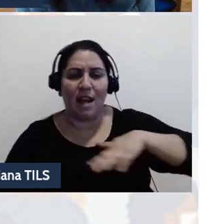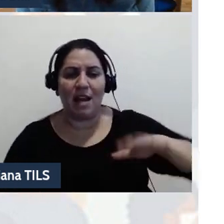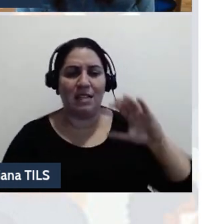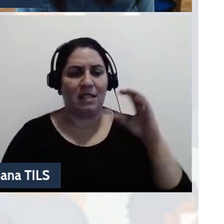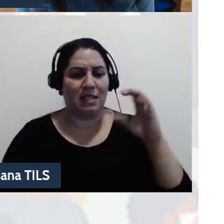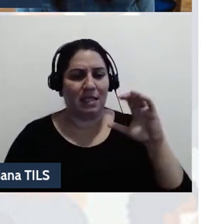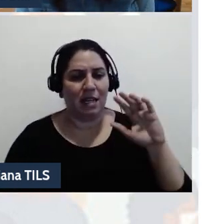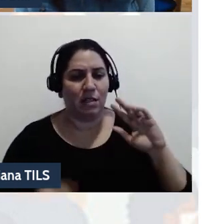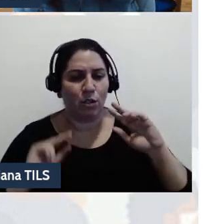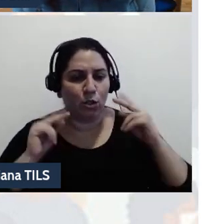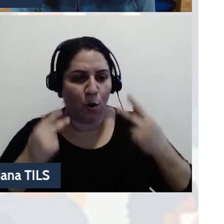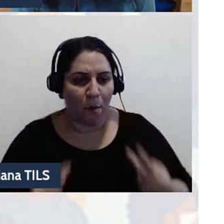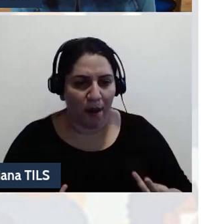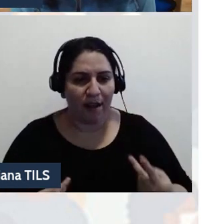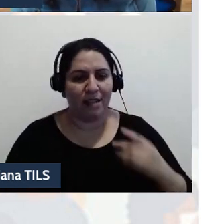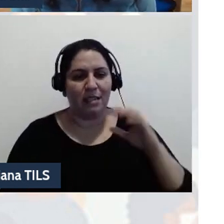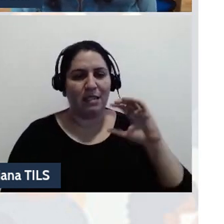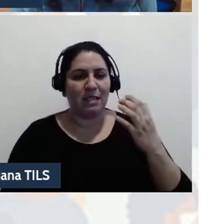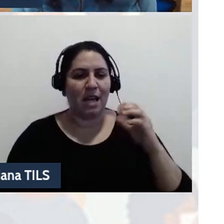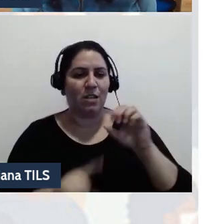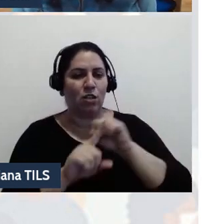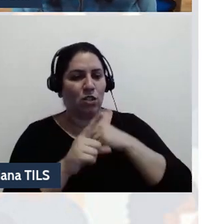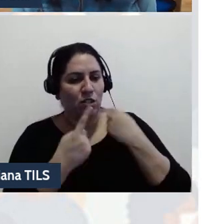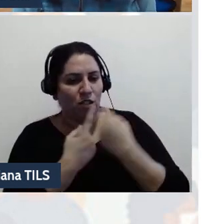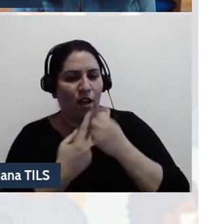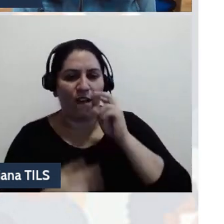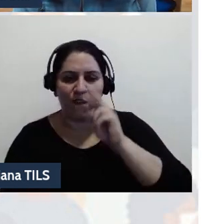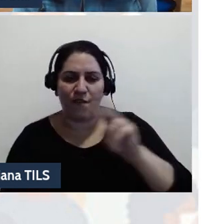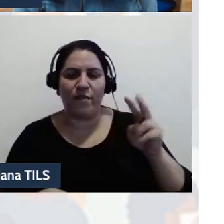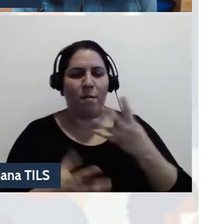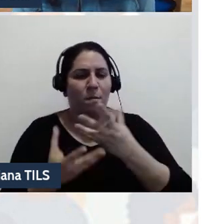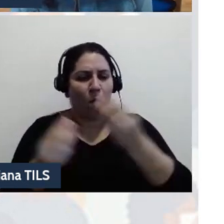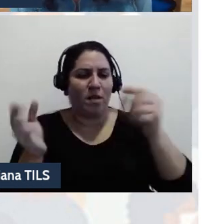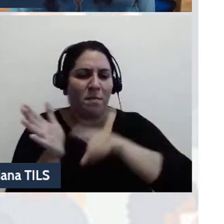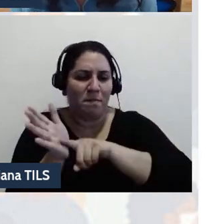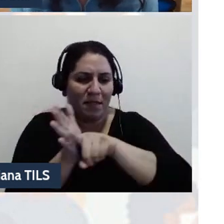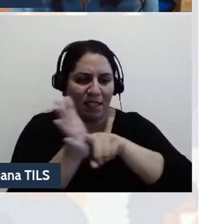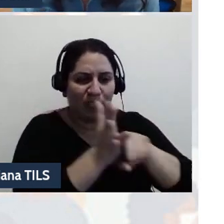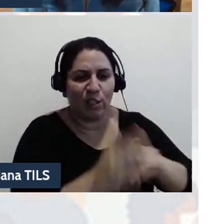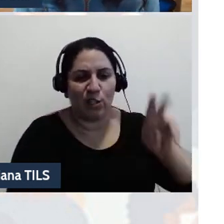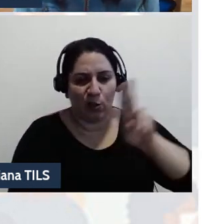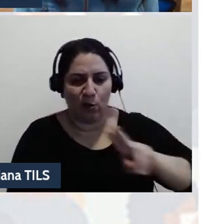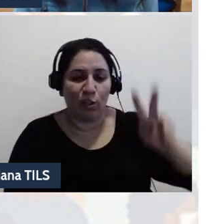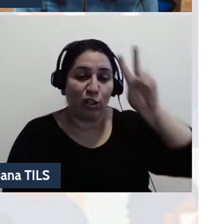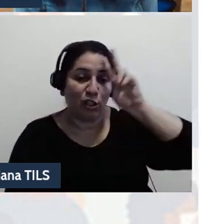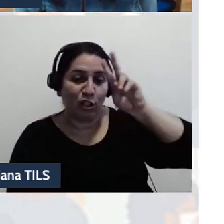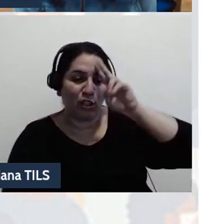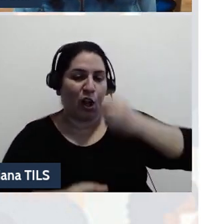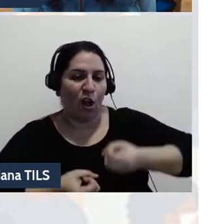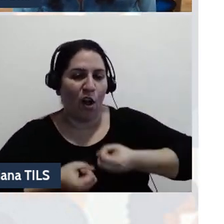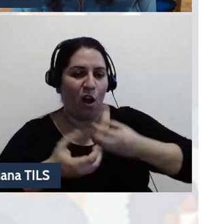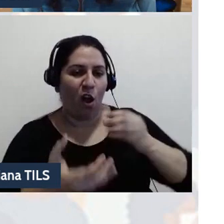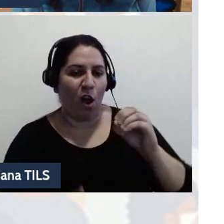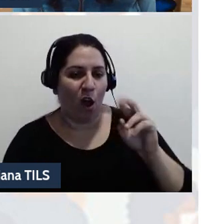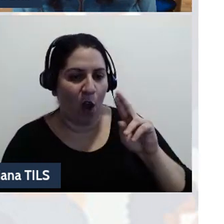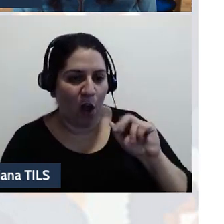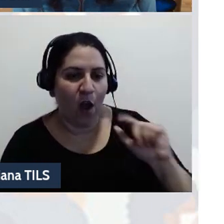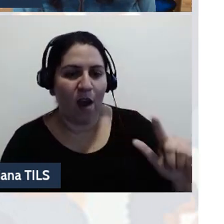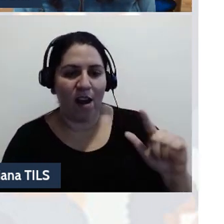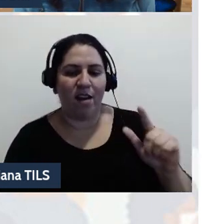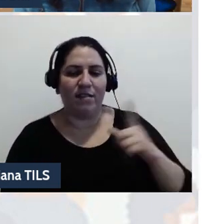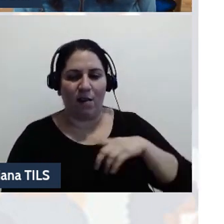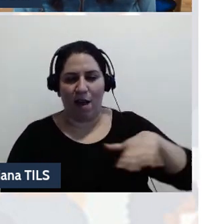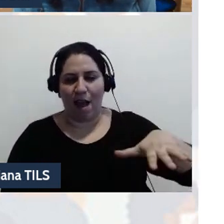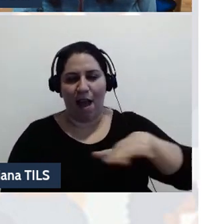sociais. A gente vê o uso de narrativas como dado de pesquisa na história oral, obviamente, mas na sociologia, na antropologia,